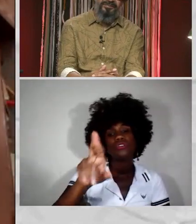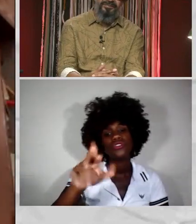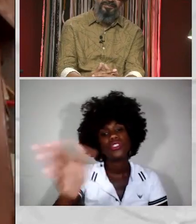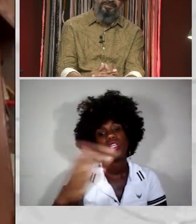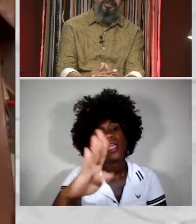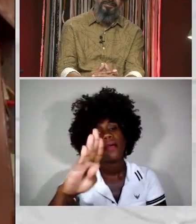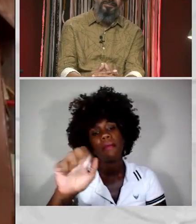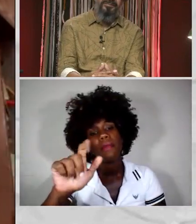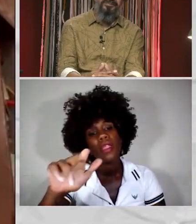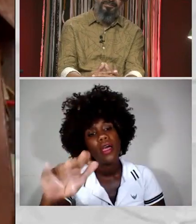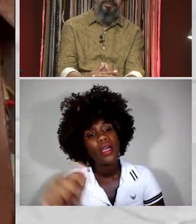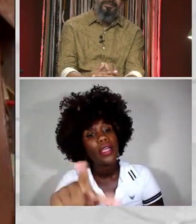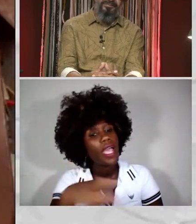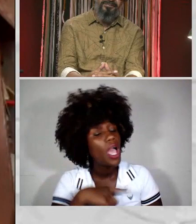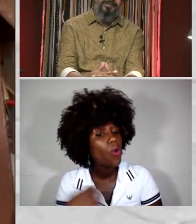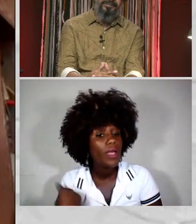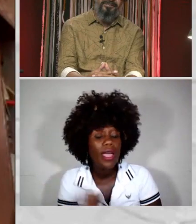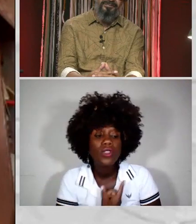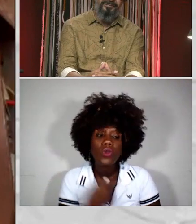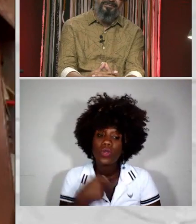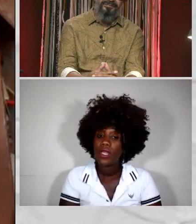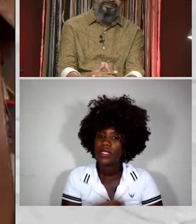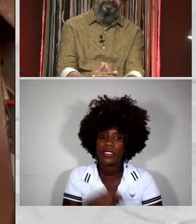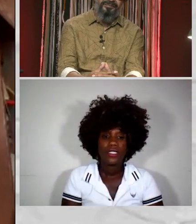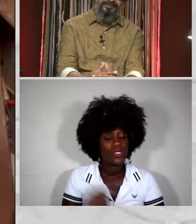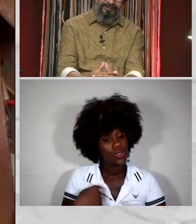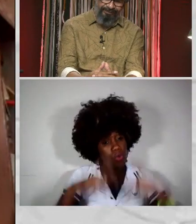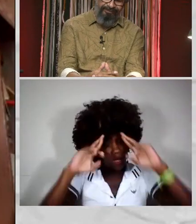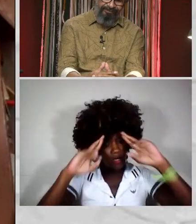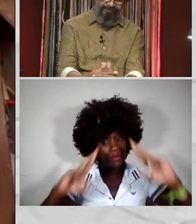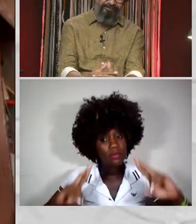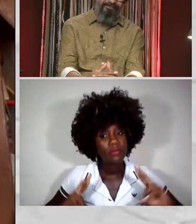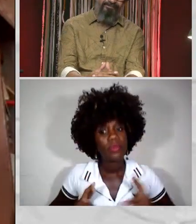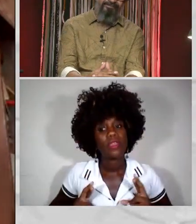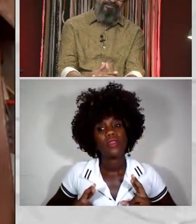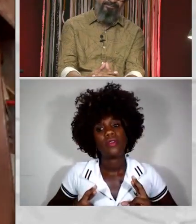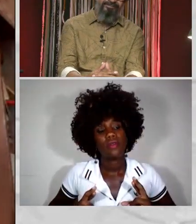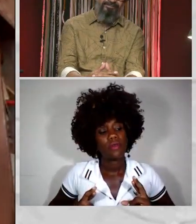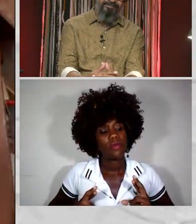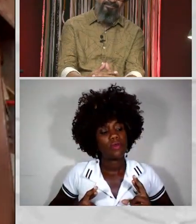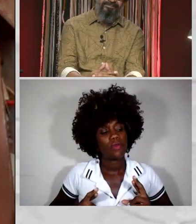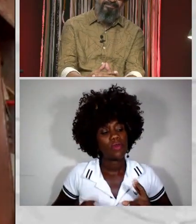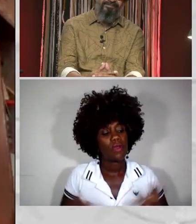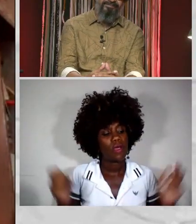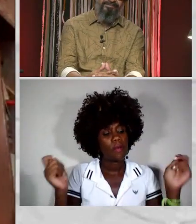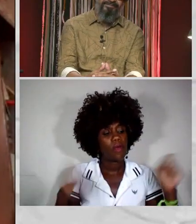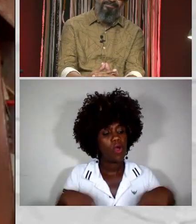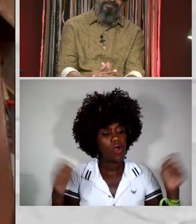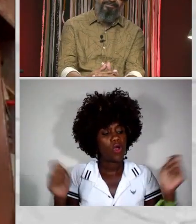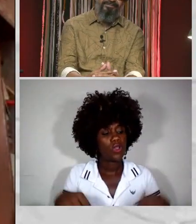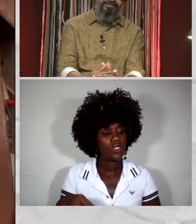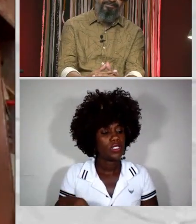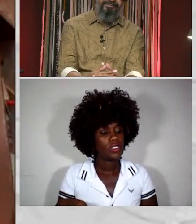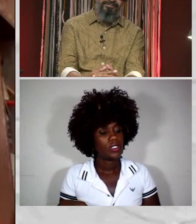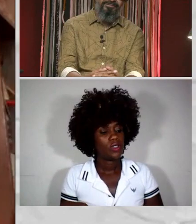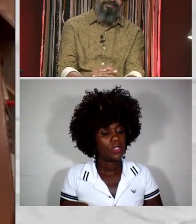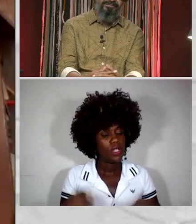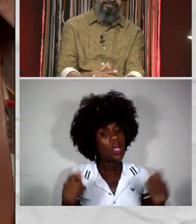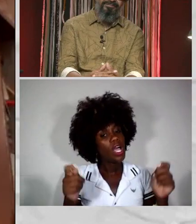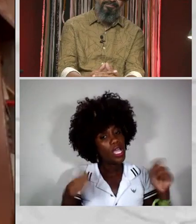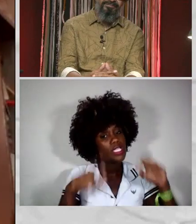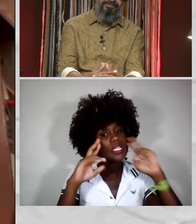pegar o que já é nosso, né? E exigir o respeito do qual o Lázaro falou, e esse respeito e